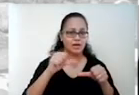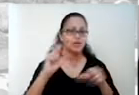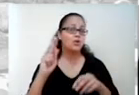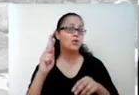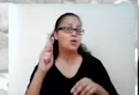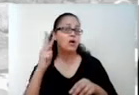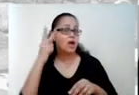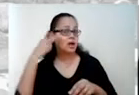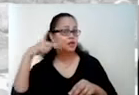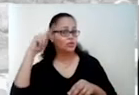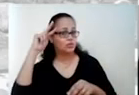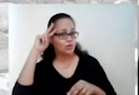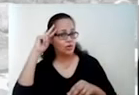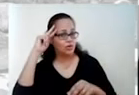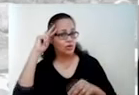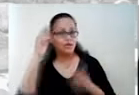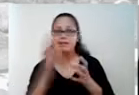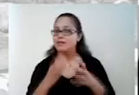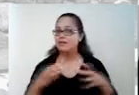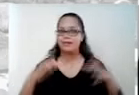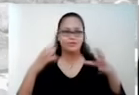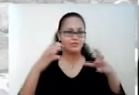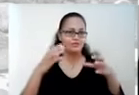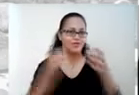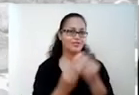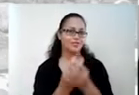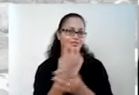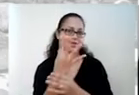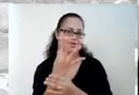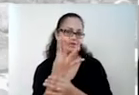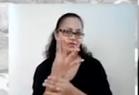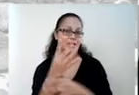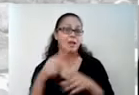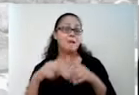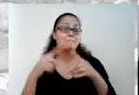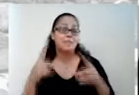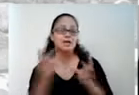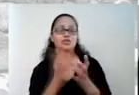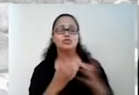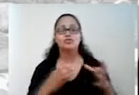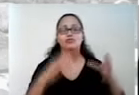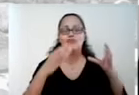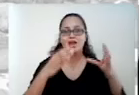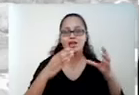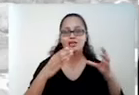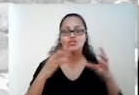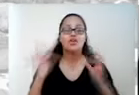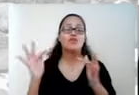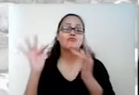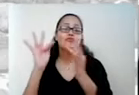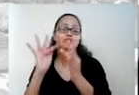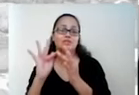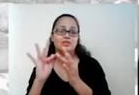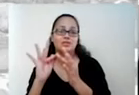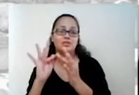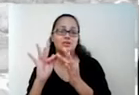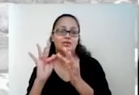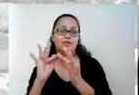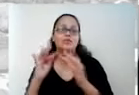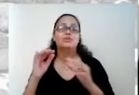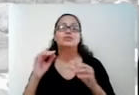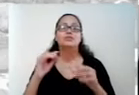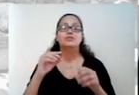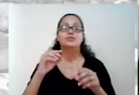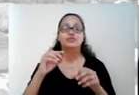nós colocamos plantas. São vasos que têm a função de transporte. Transporte de substâncias no interior da planta. Como,